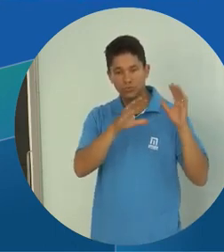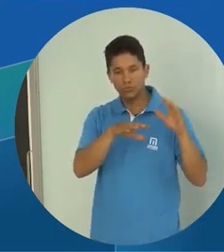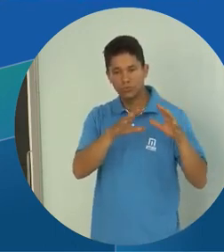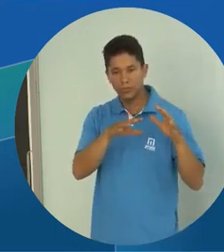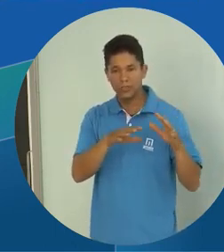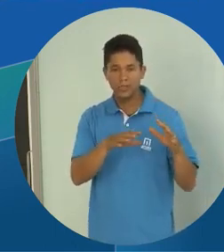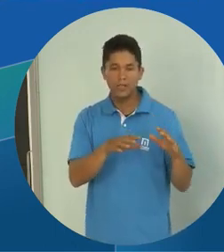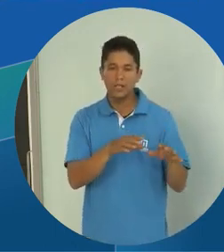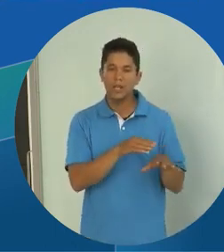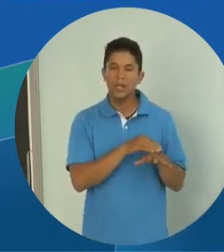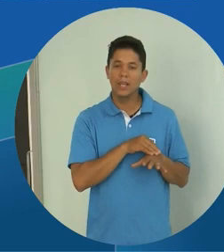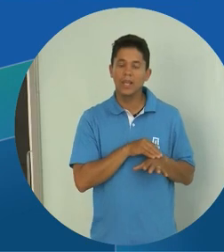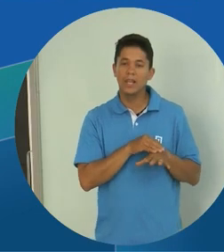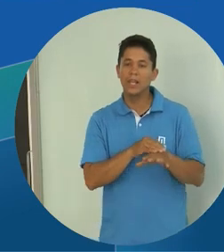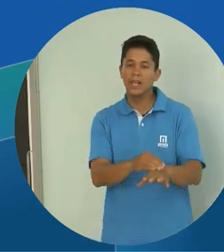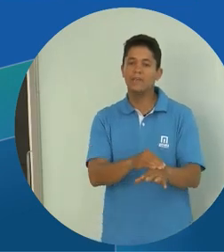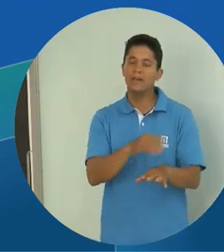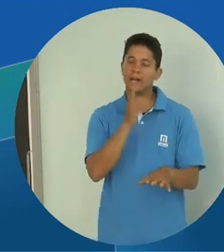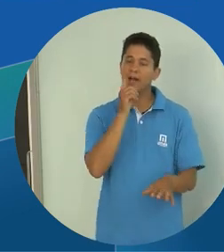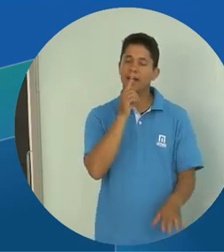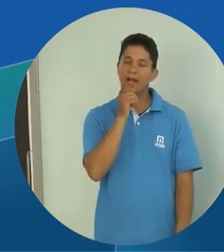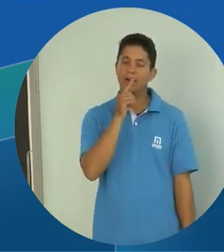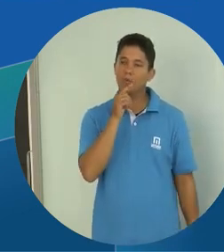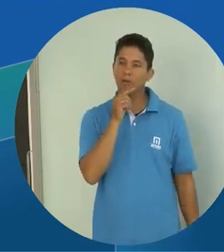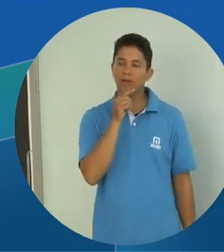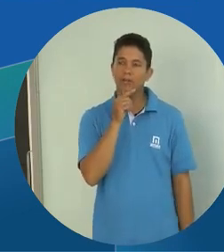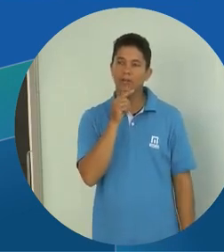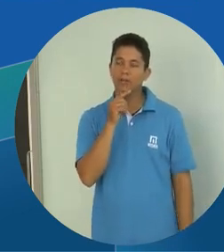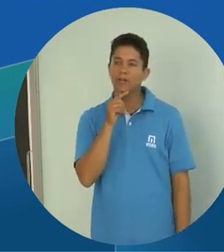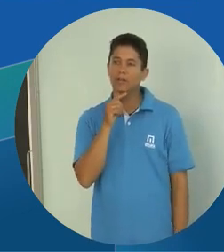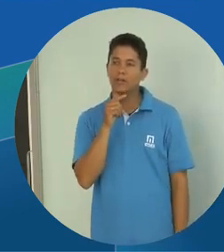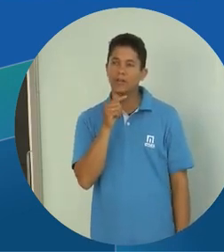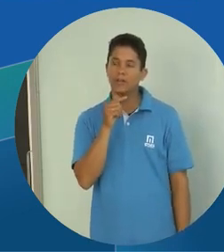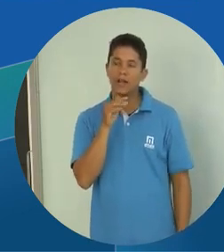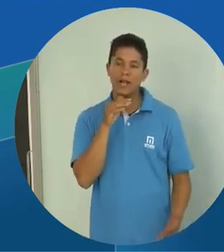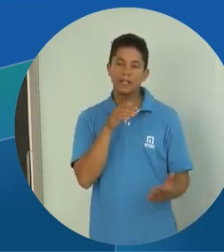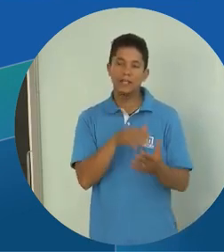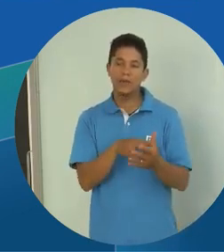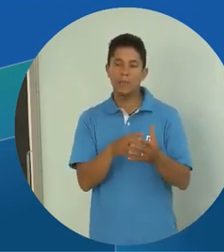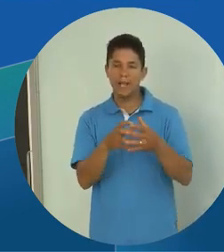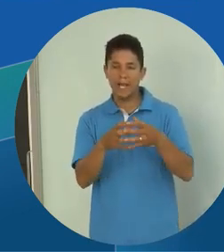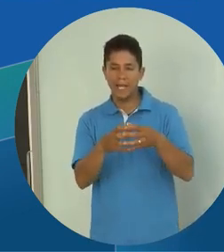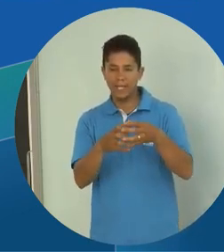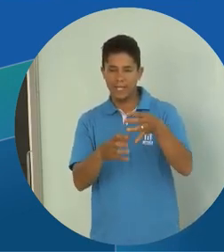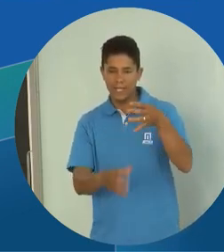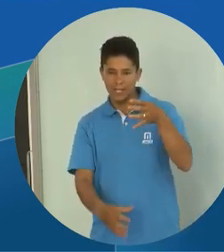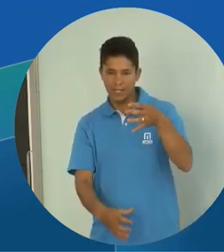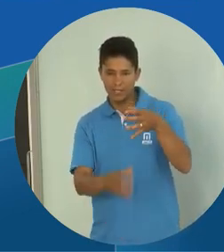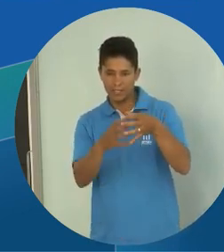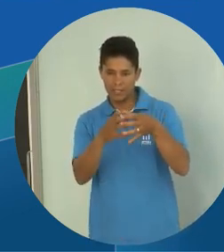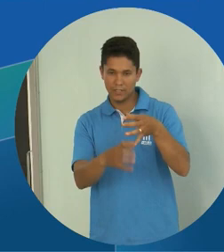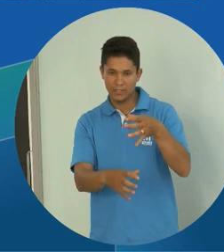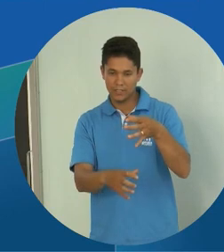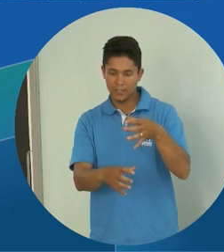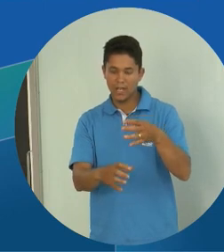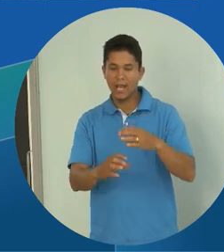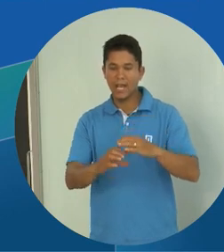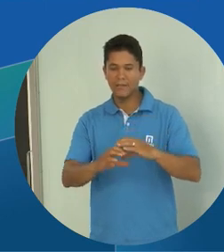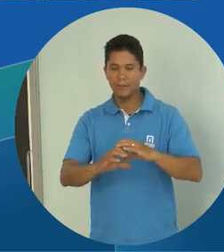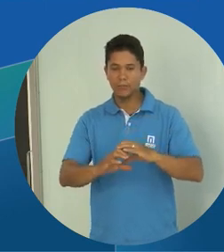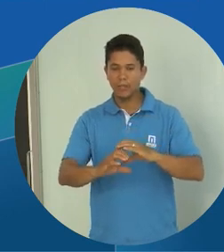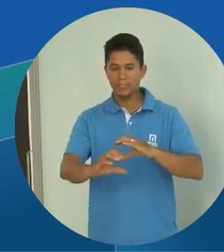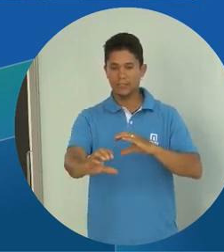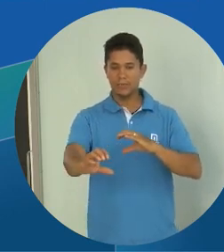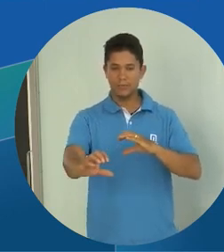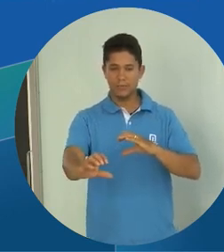leva a água até uma galeria aqui e que leva a água até a tubulação para depois,